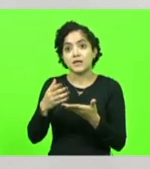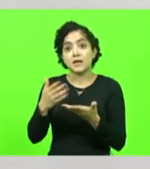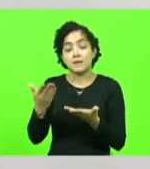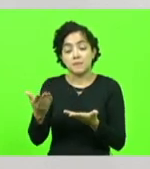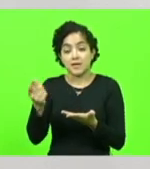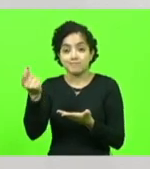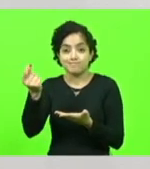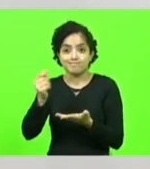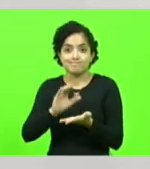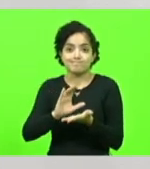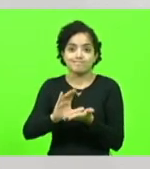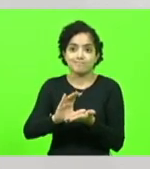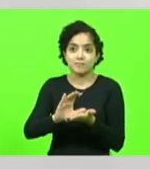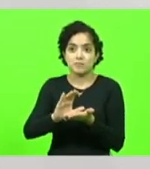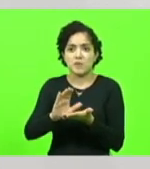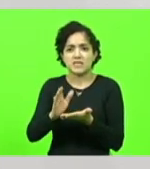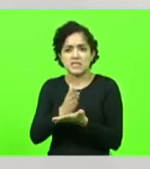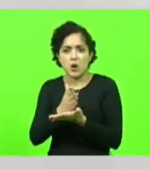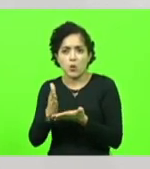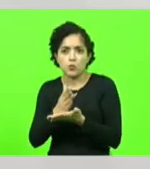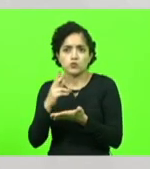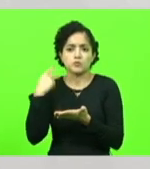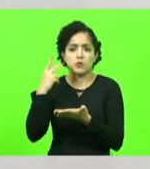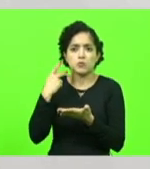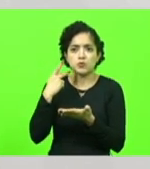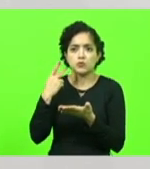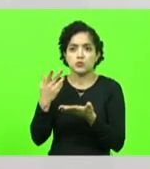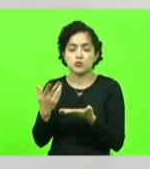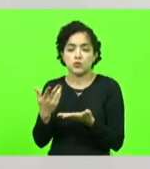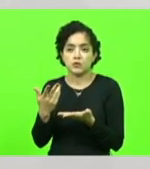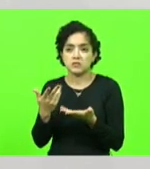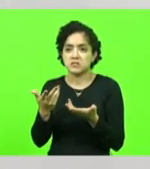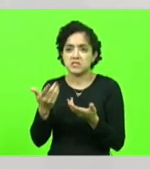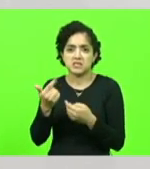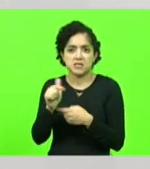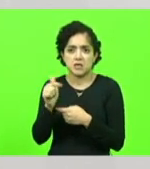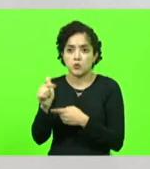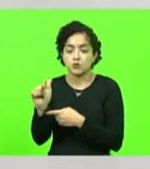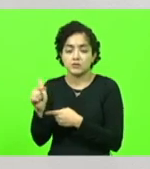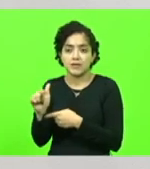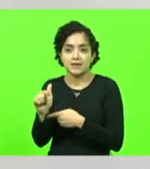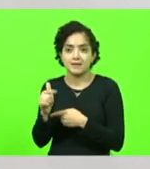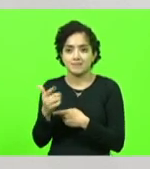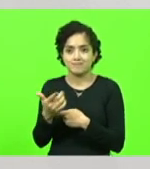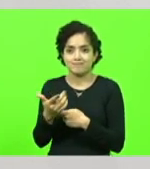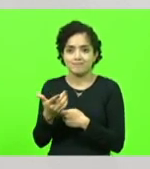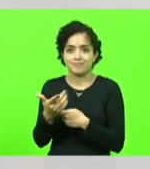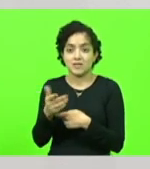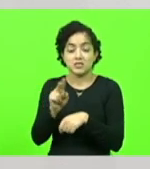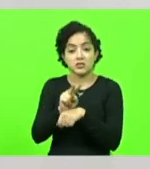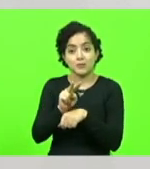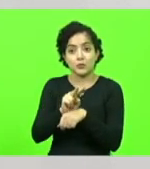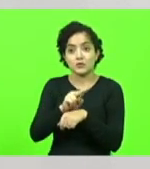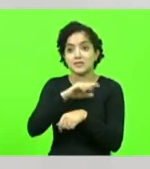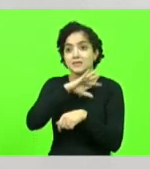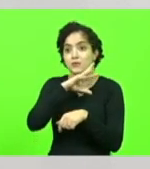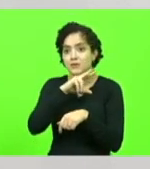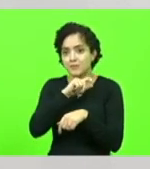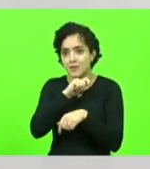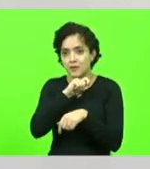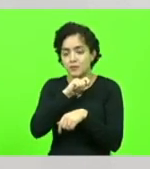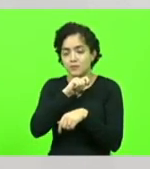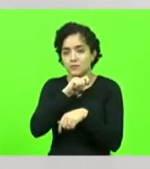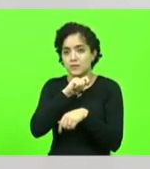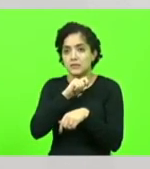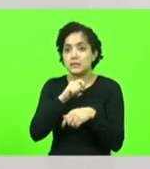recursos. Mas tem promotores que não têm esta ação na linha da proteção animal. E a gente tem que